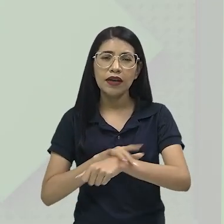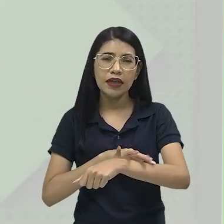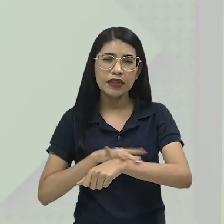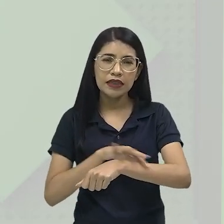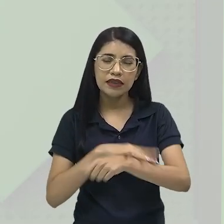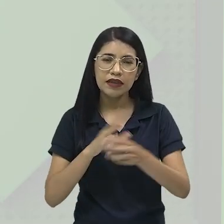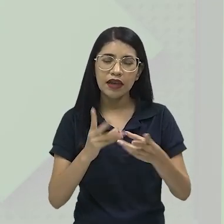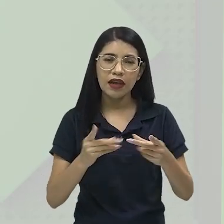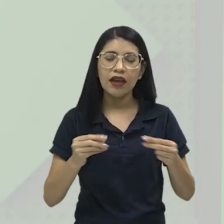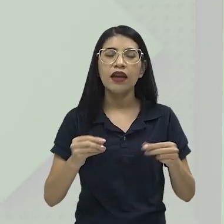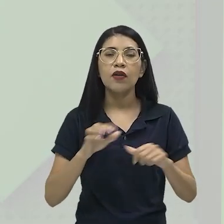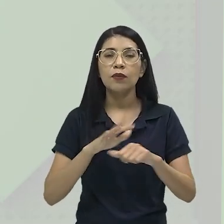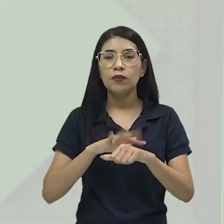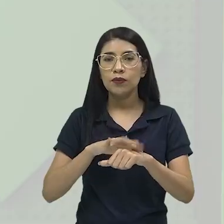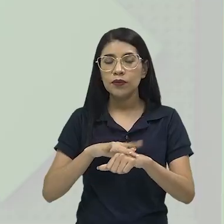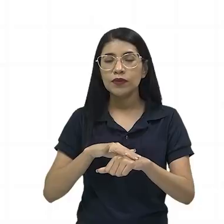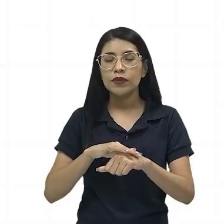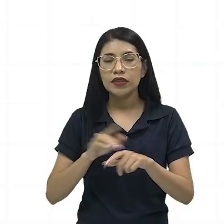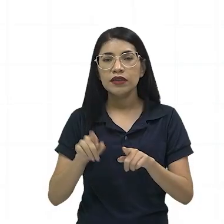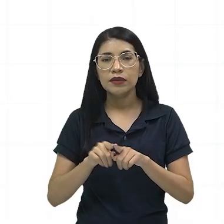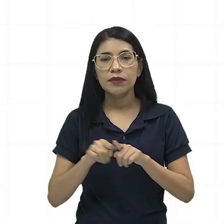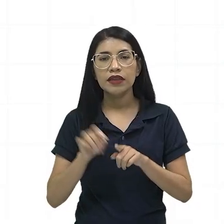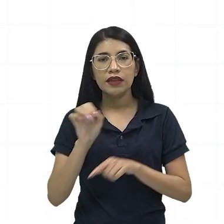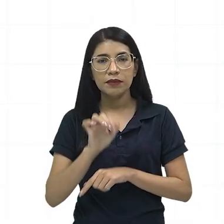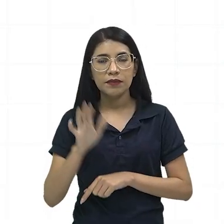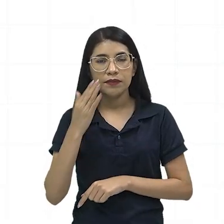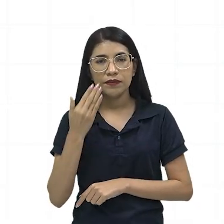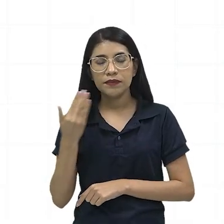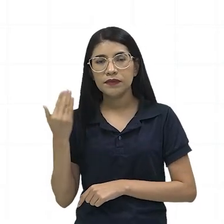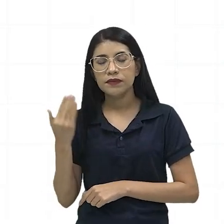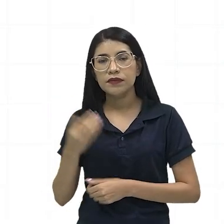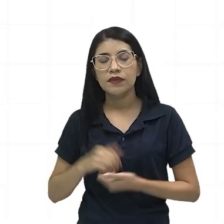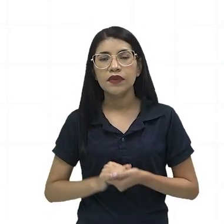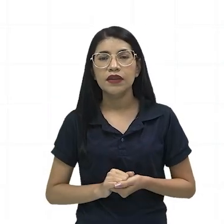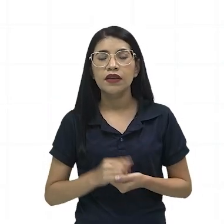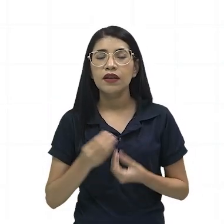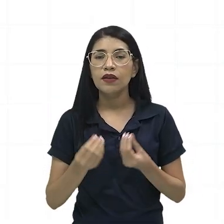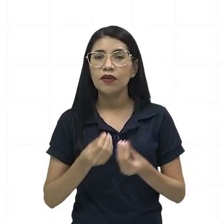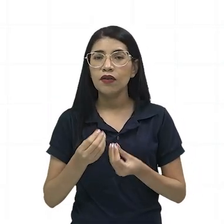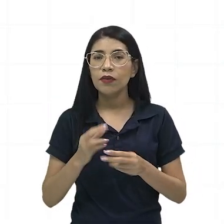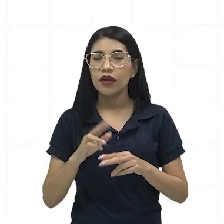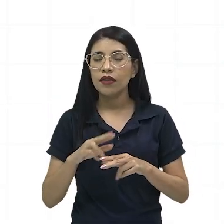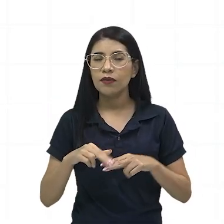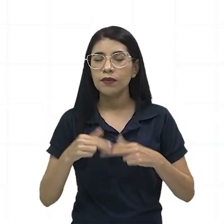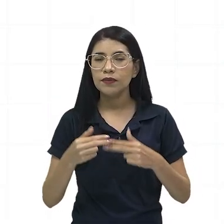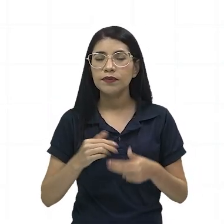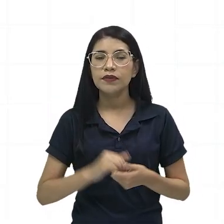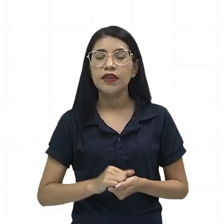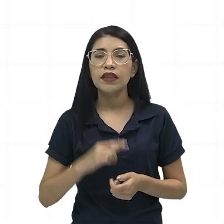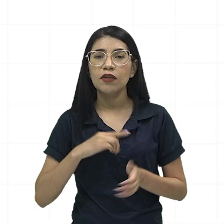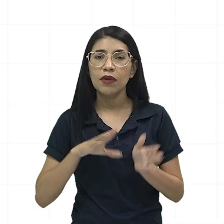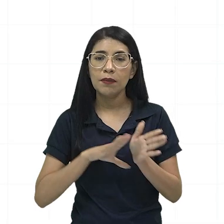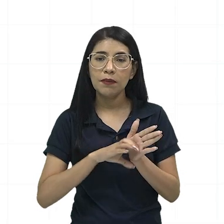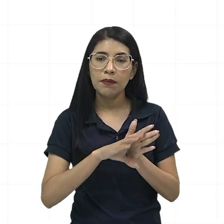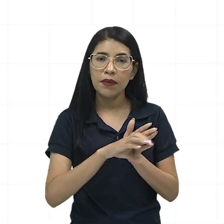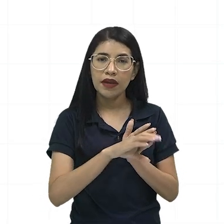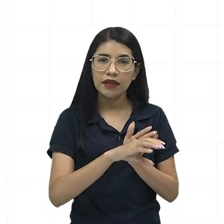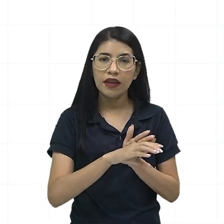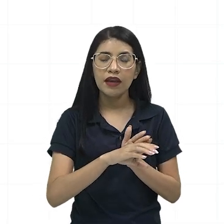uma doença, como a gente pode observar aí na nossa cartela, que é causada por uma bactéria que atinge de